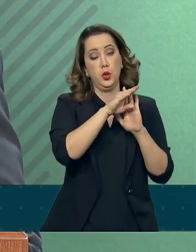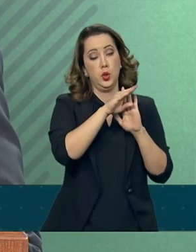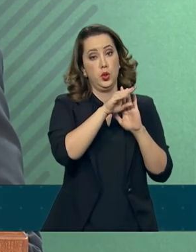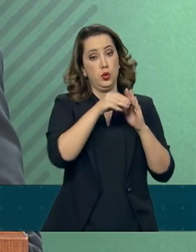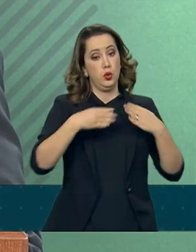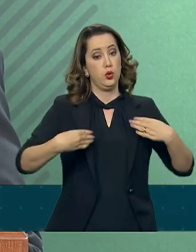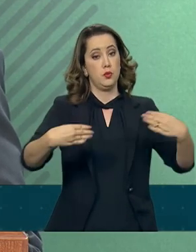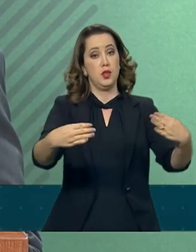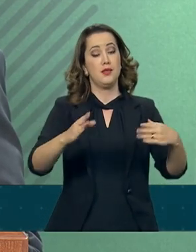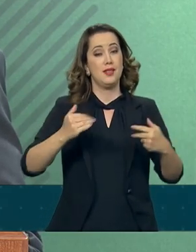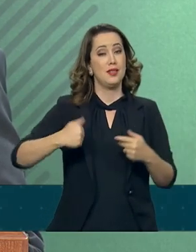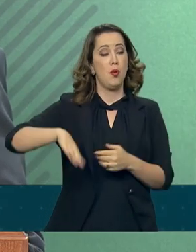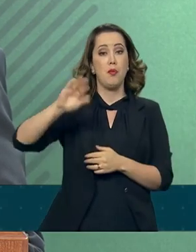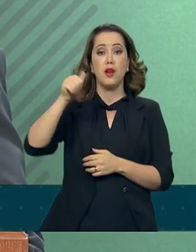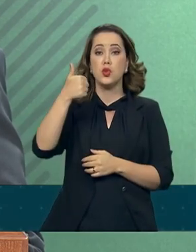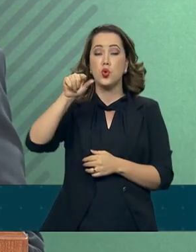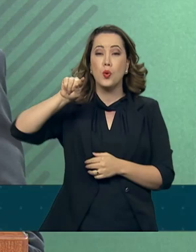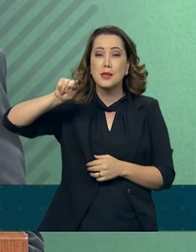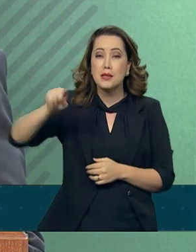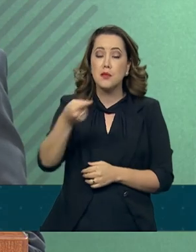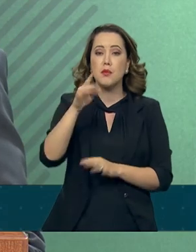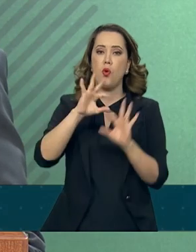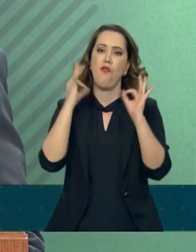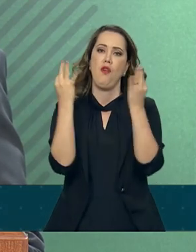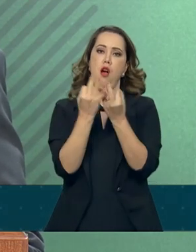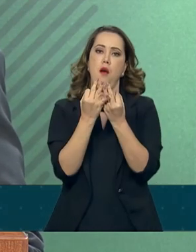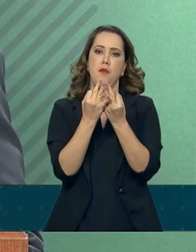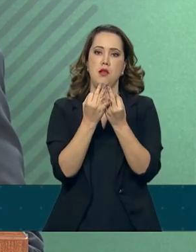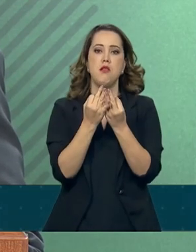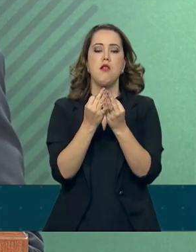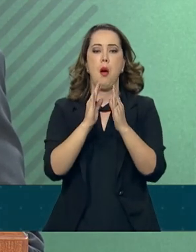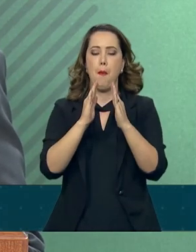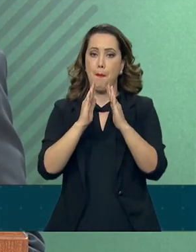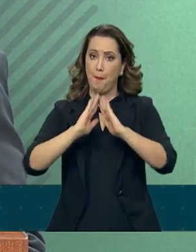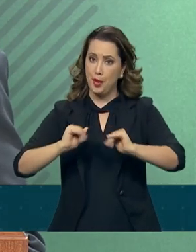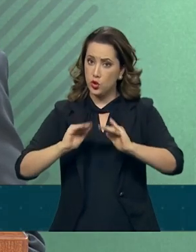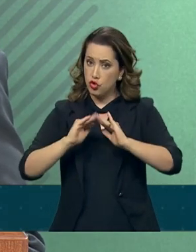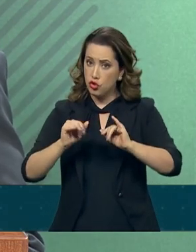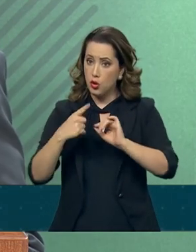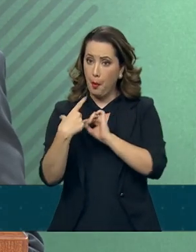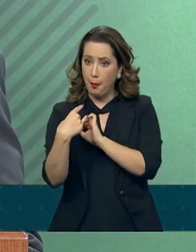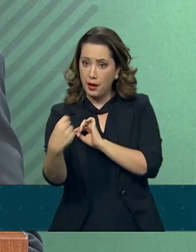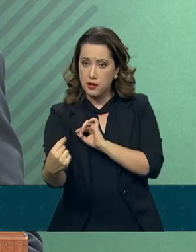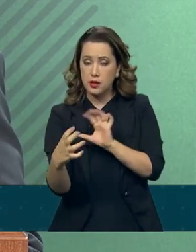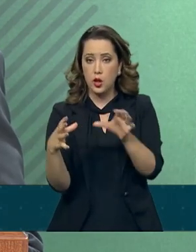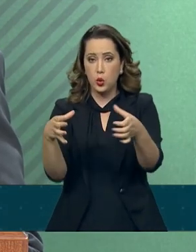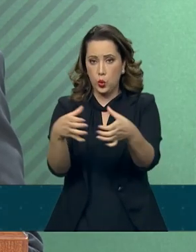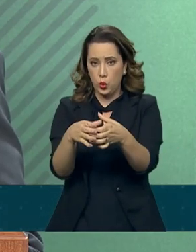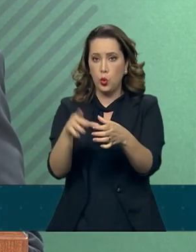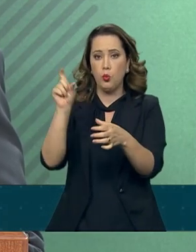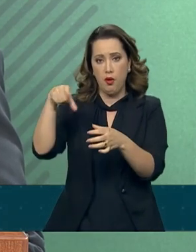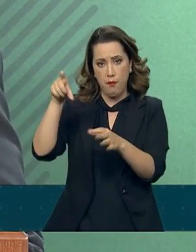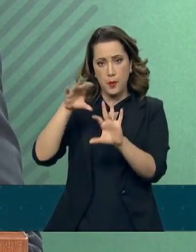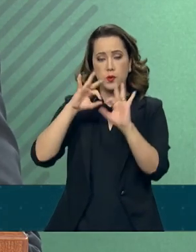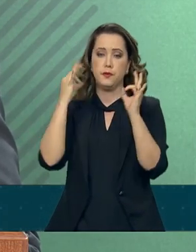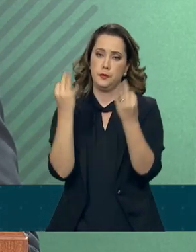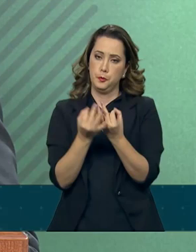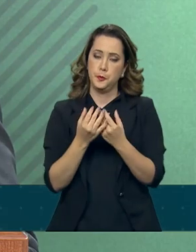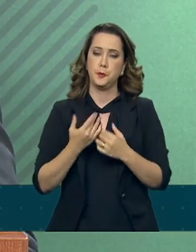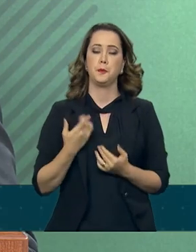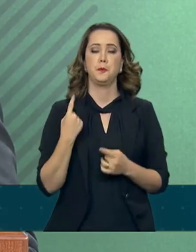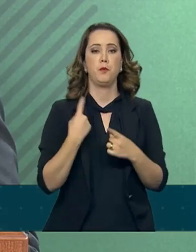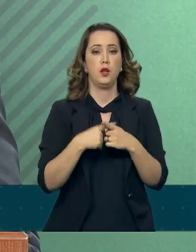mil famílias se desligaram voluntariamente do programa bolsa família o